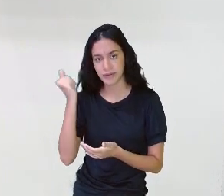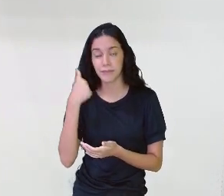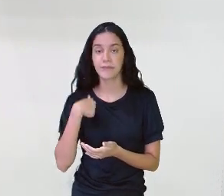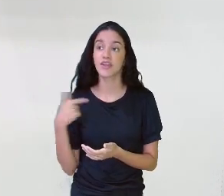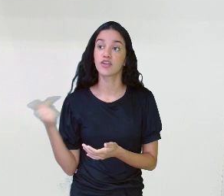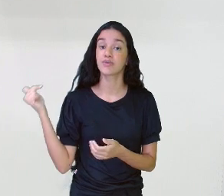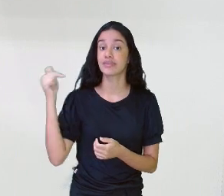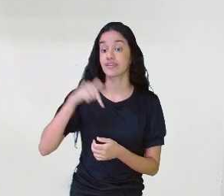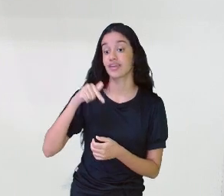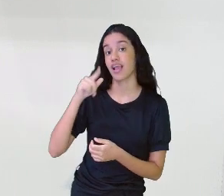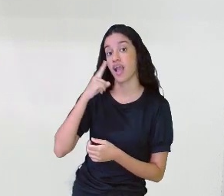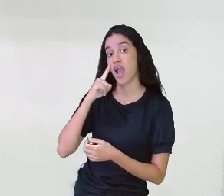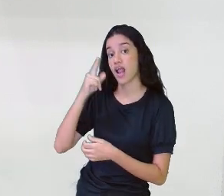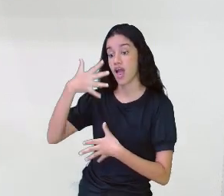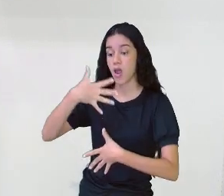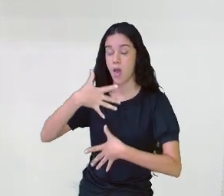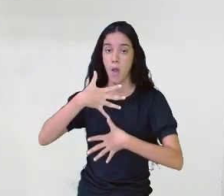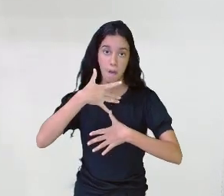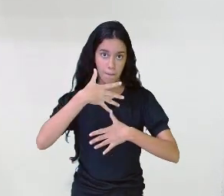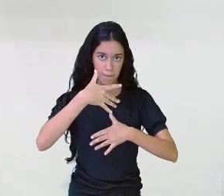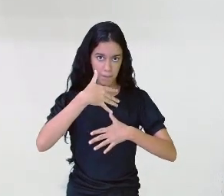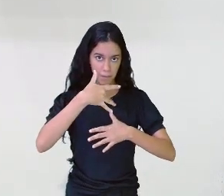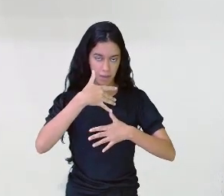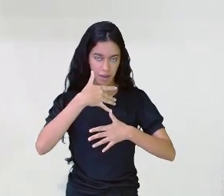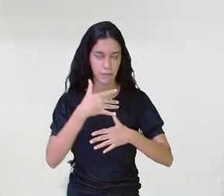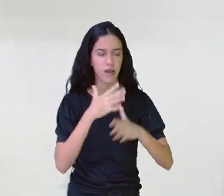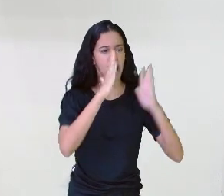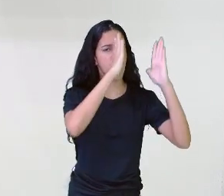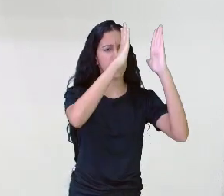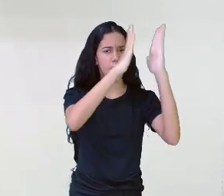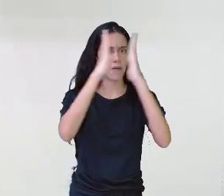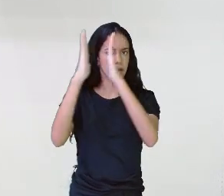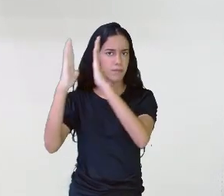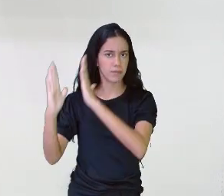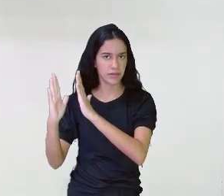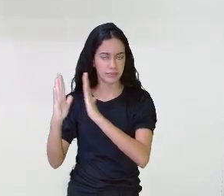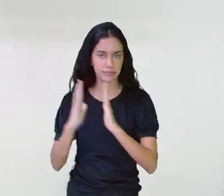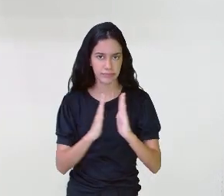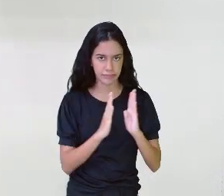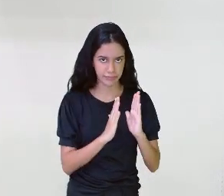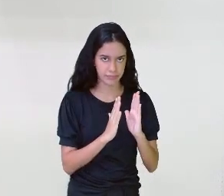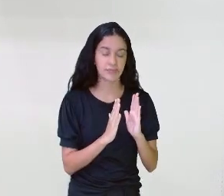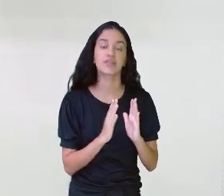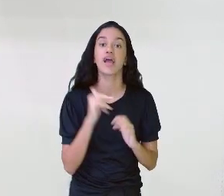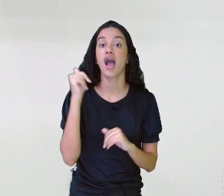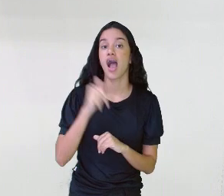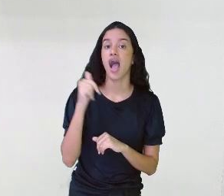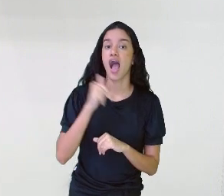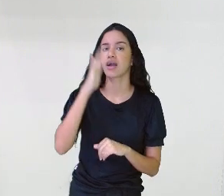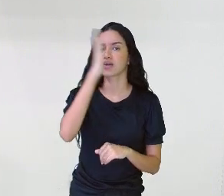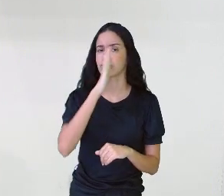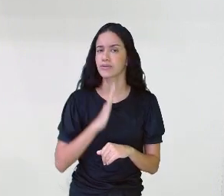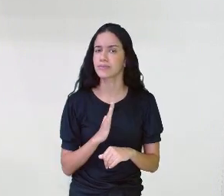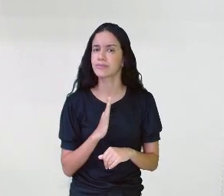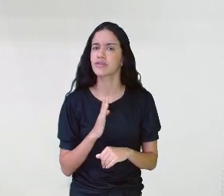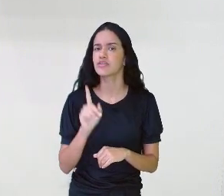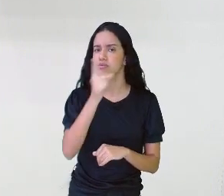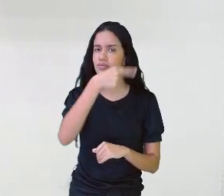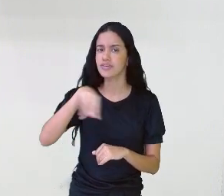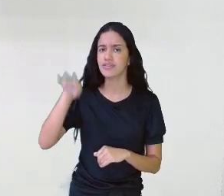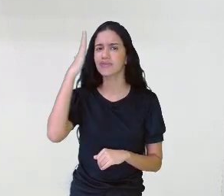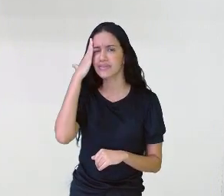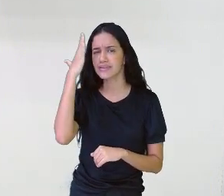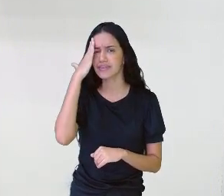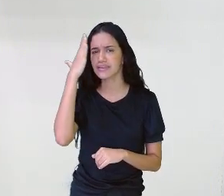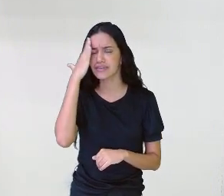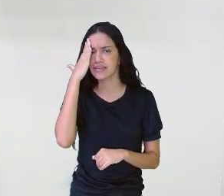eu trouxe, claro, um mapa, né, com as divisões das regiões aqui do Brasil. E vocês vão entender